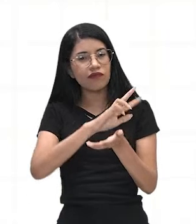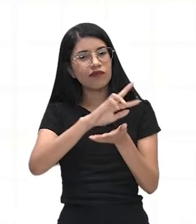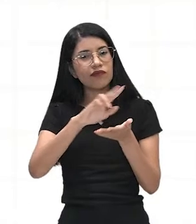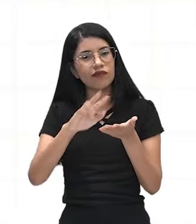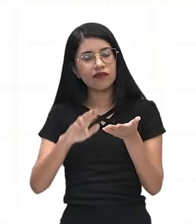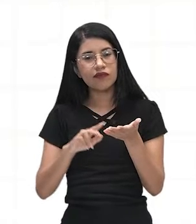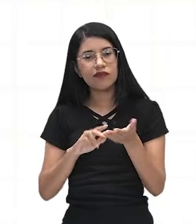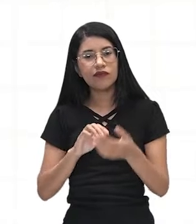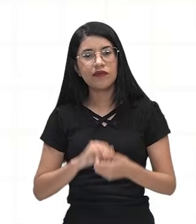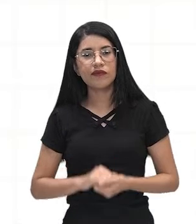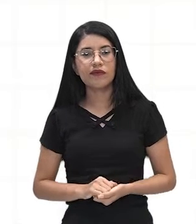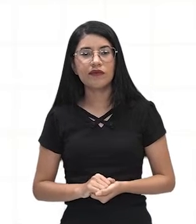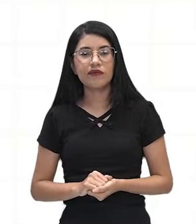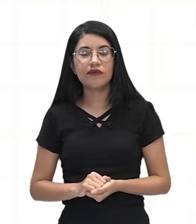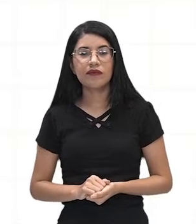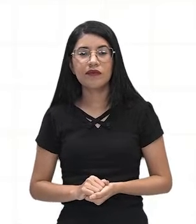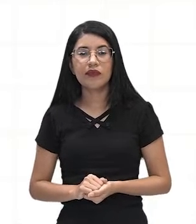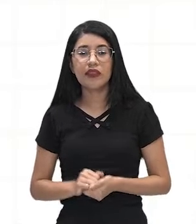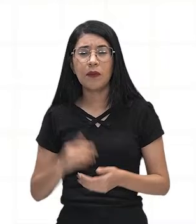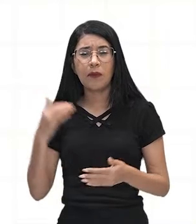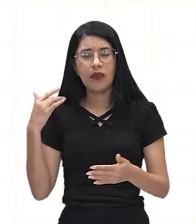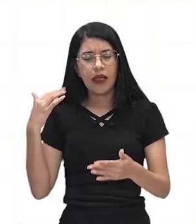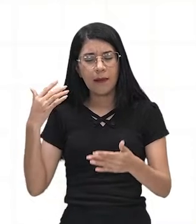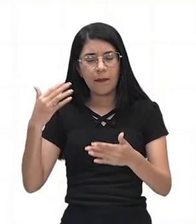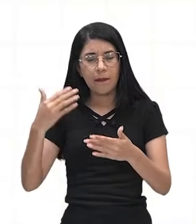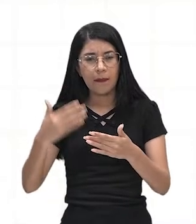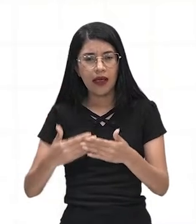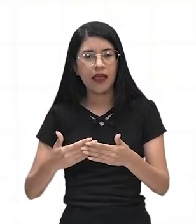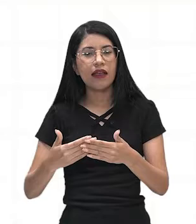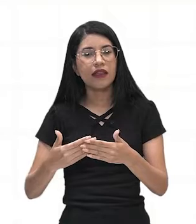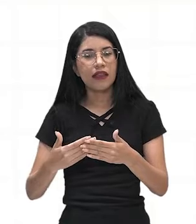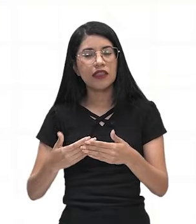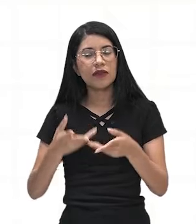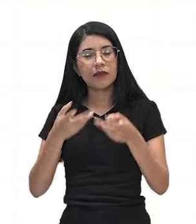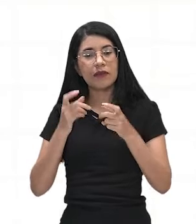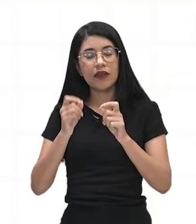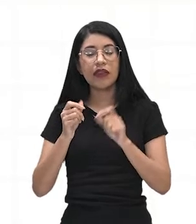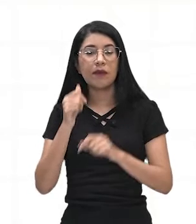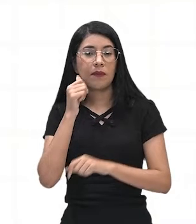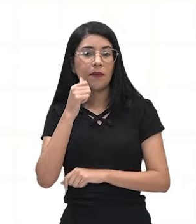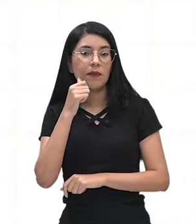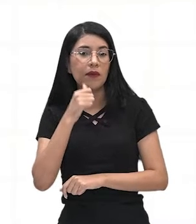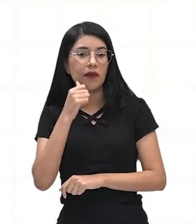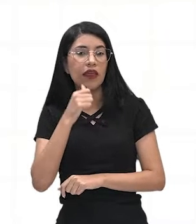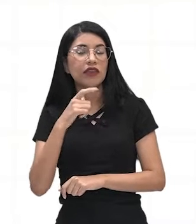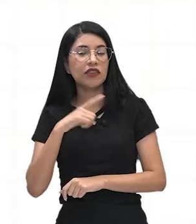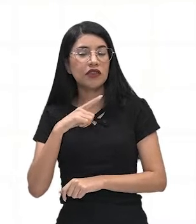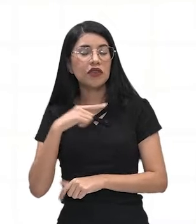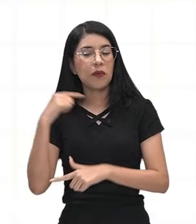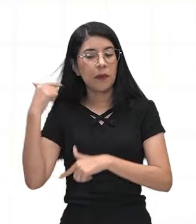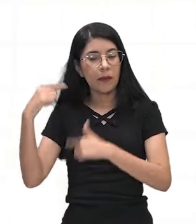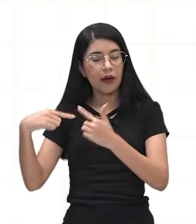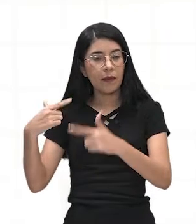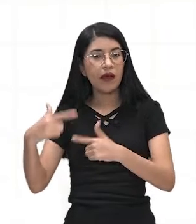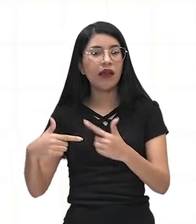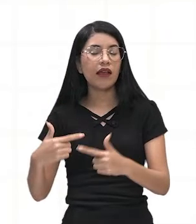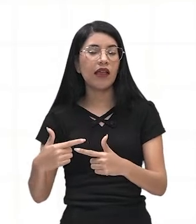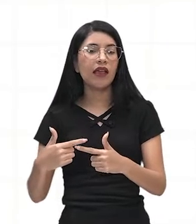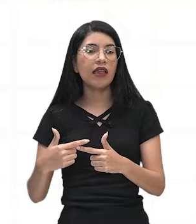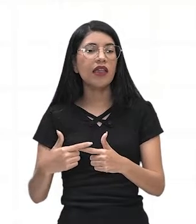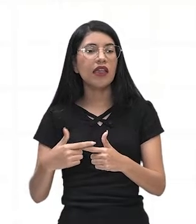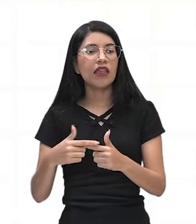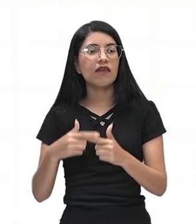que ao longo da história, mesmo dentro da Grécia, algumas mulheres deixaram aí um legado, tiveram a sua história que